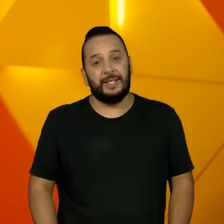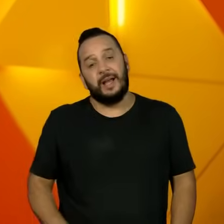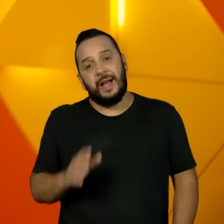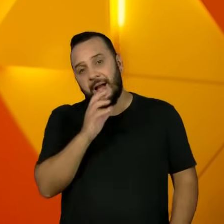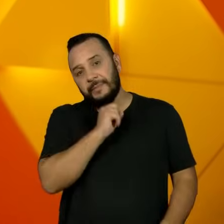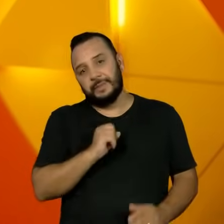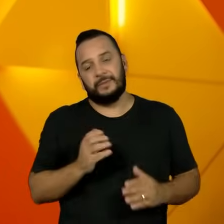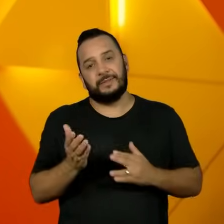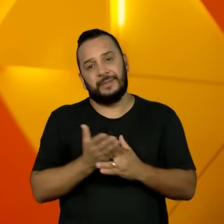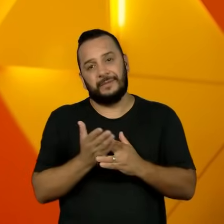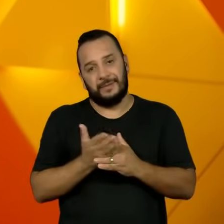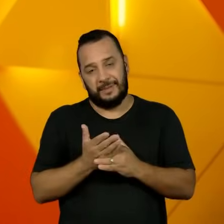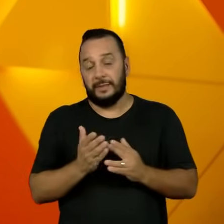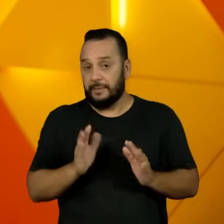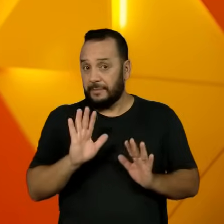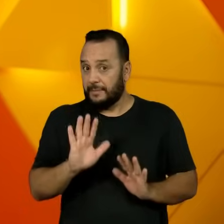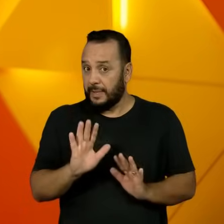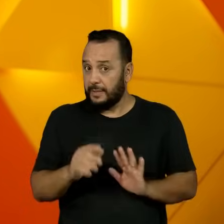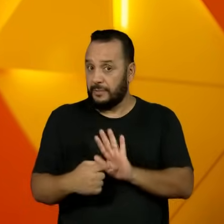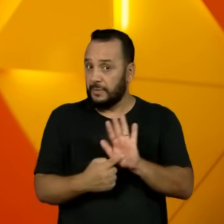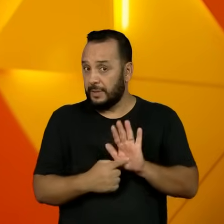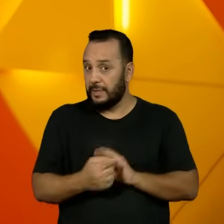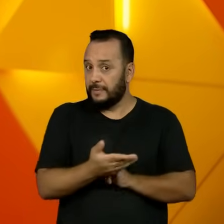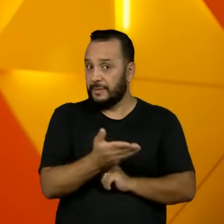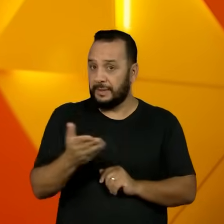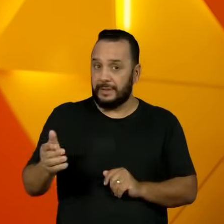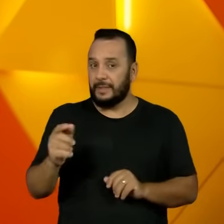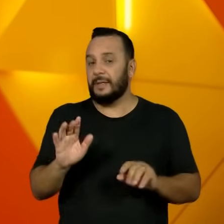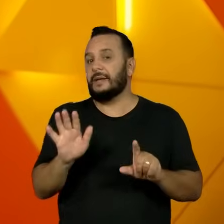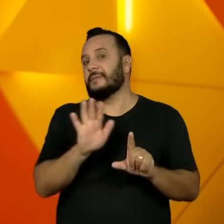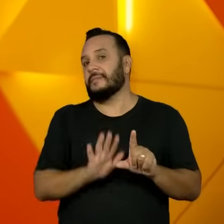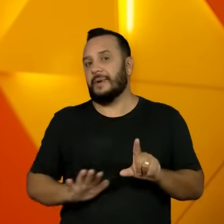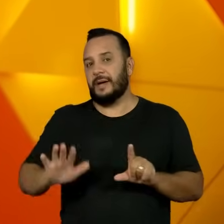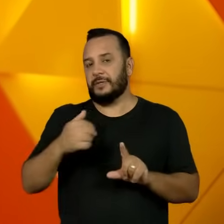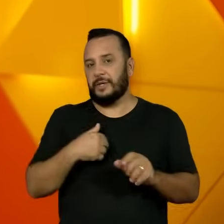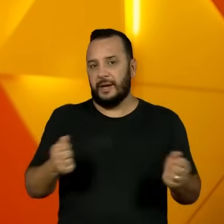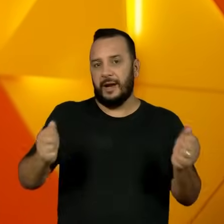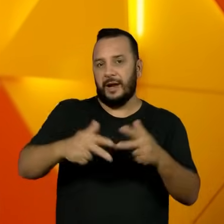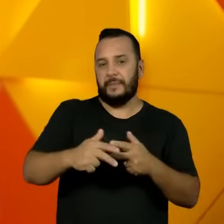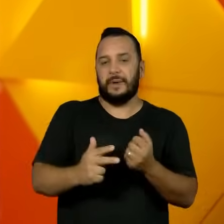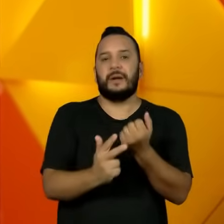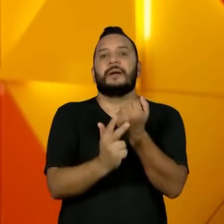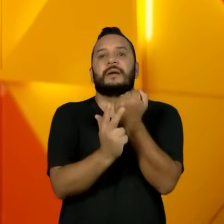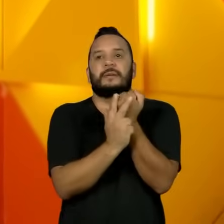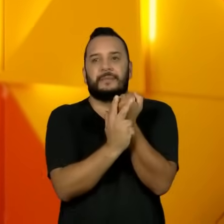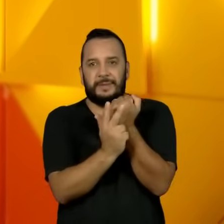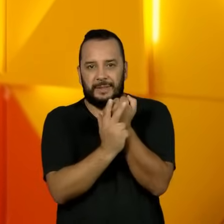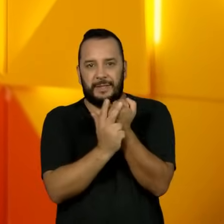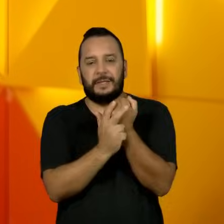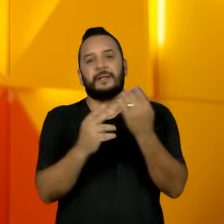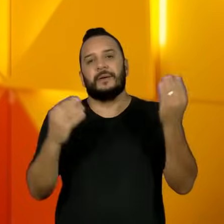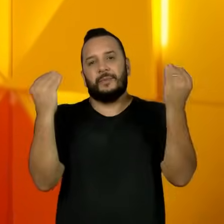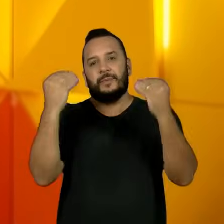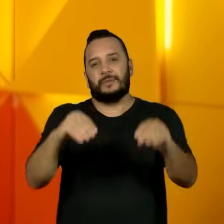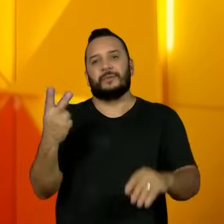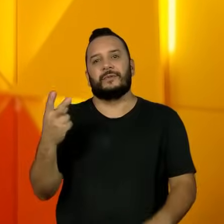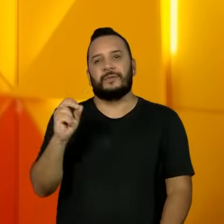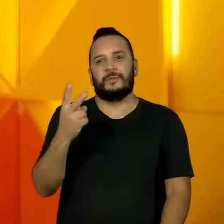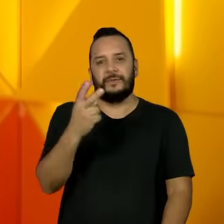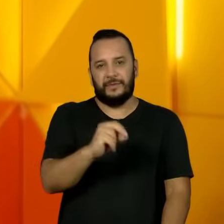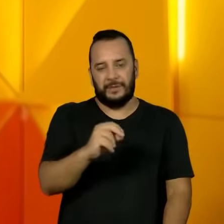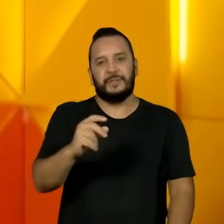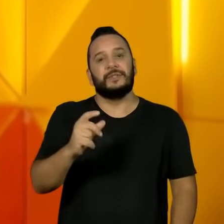mais um intervalo, tá? Só que antes eu vou deixar com vocês a imagem que o rapper Emicida postou lá em 2020, quando ele ganhou